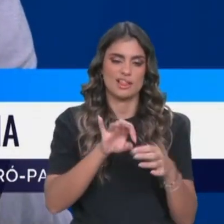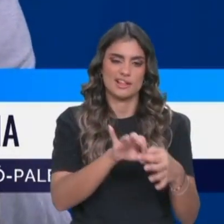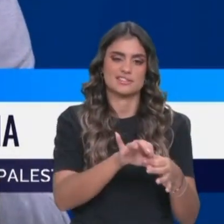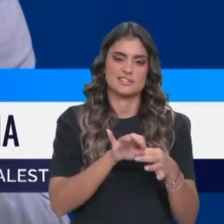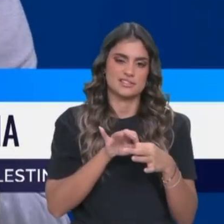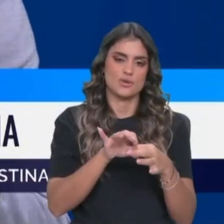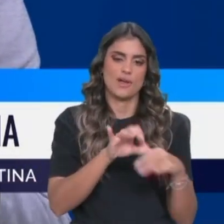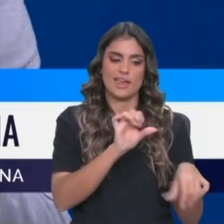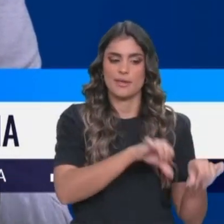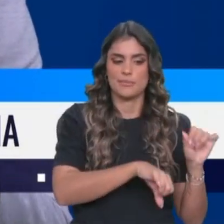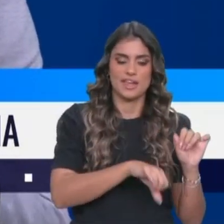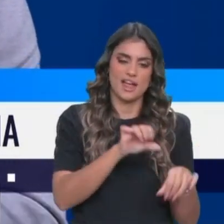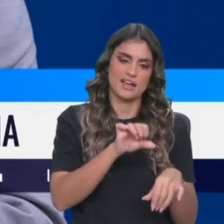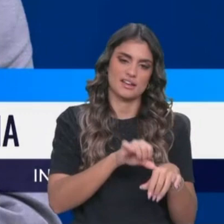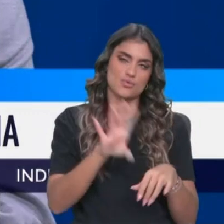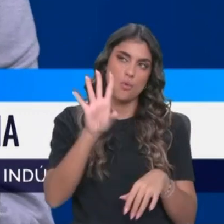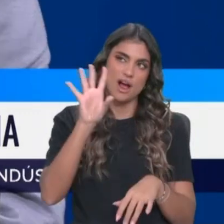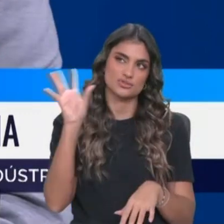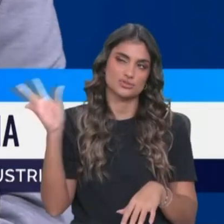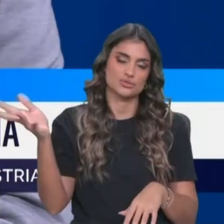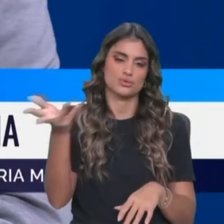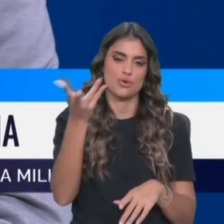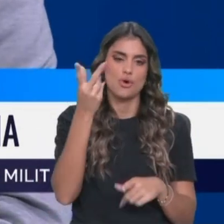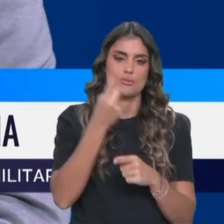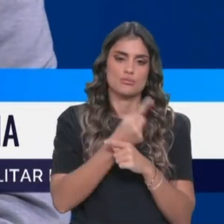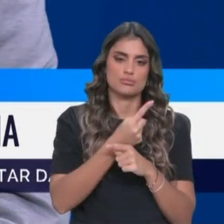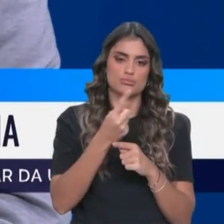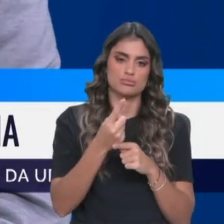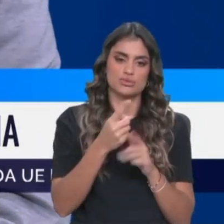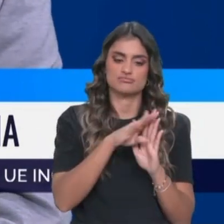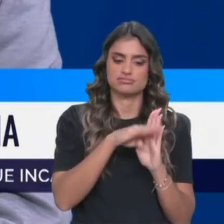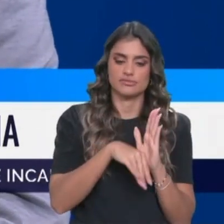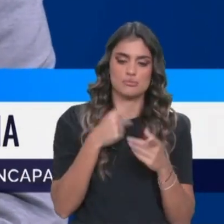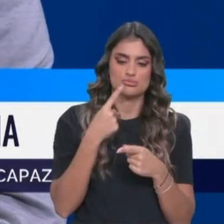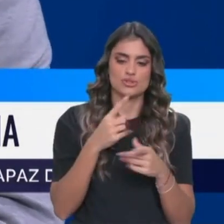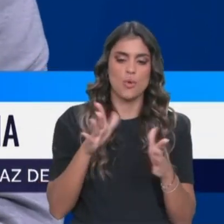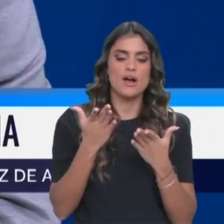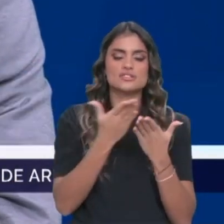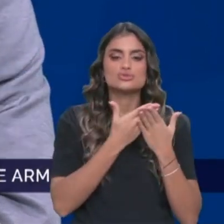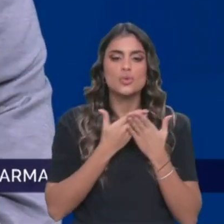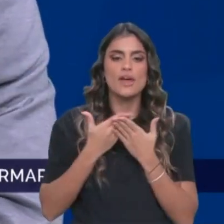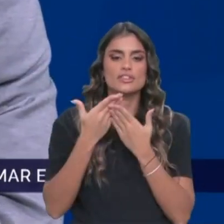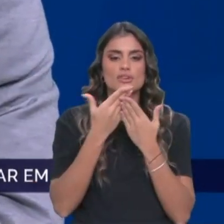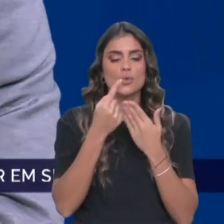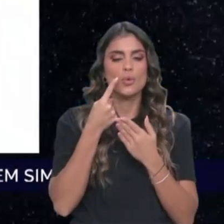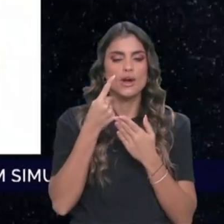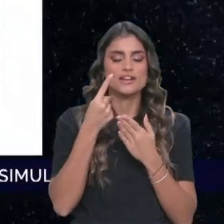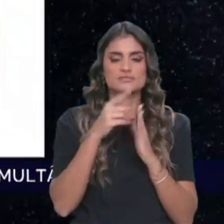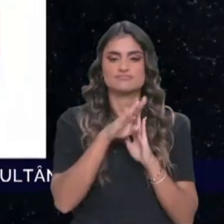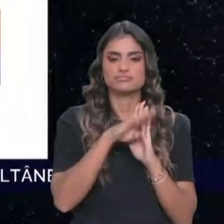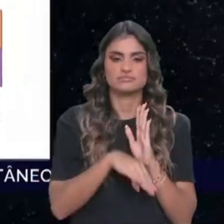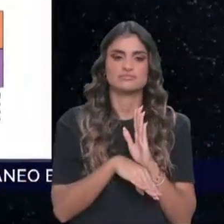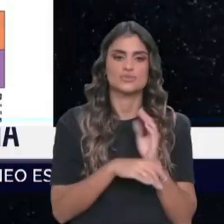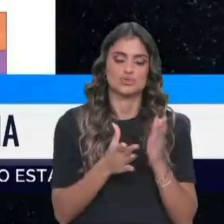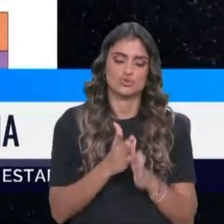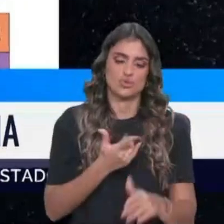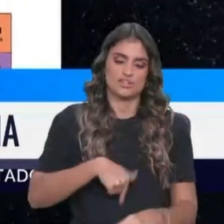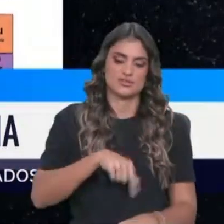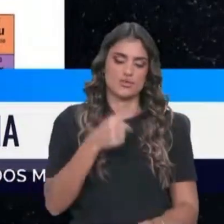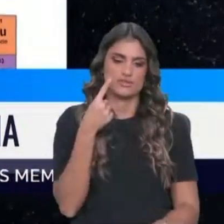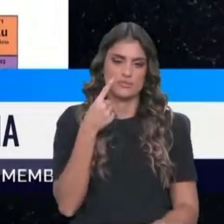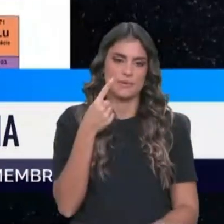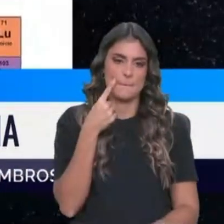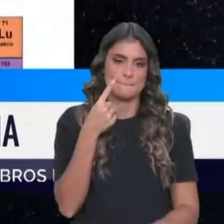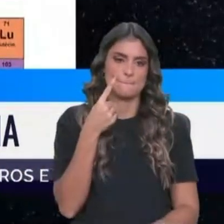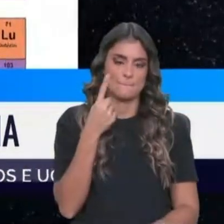entre a química e a astronomia, quanto mais não seja porque a tabela que vamos mostrar a seguir, qualquer estudante conhece esta tabela, todos nós conhecemos esta